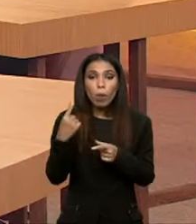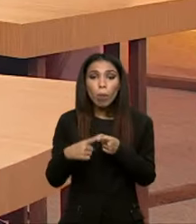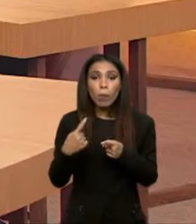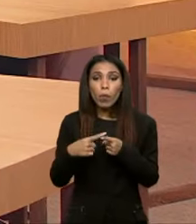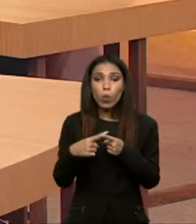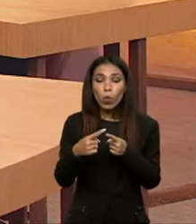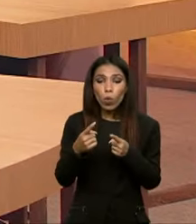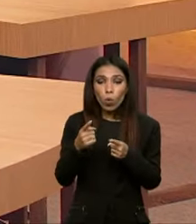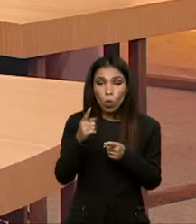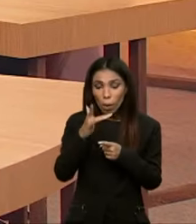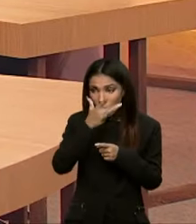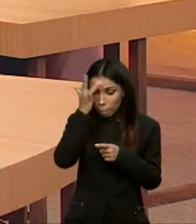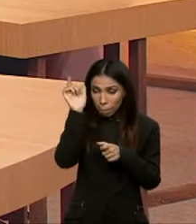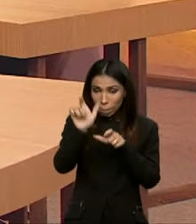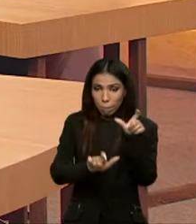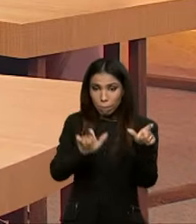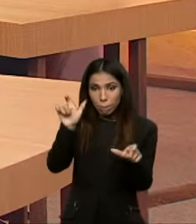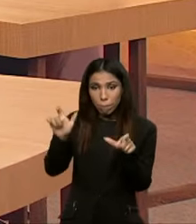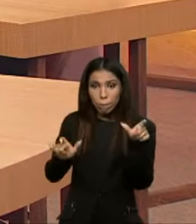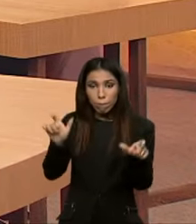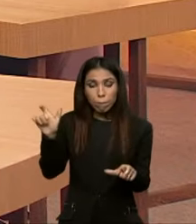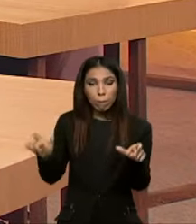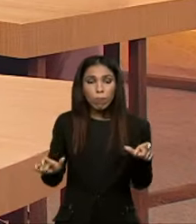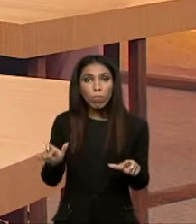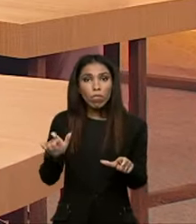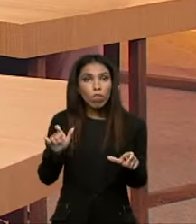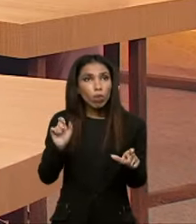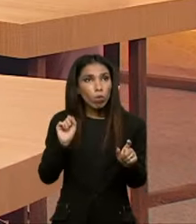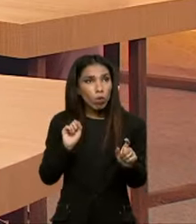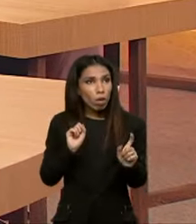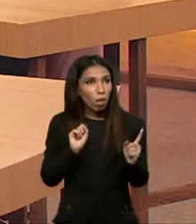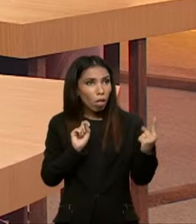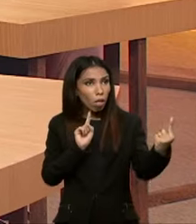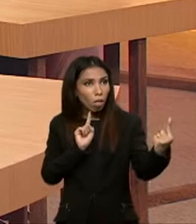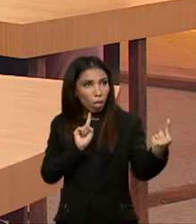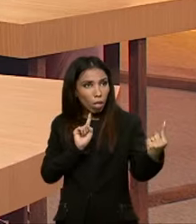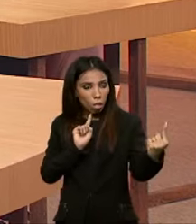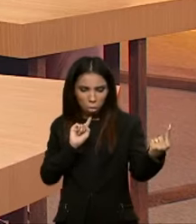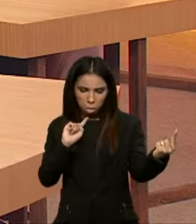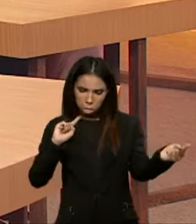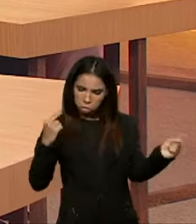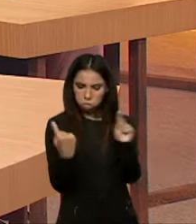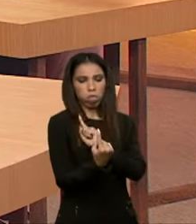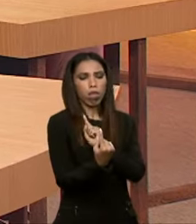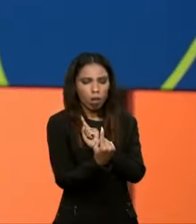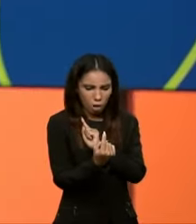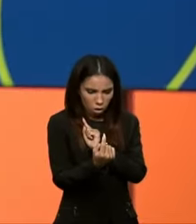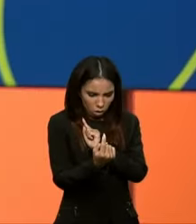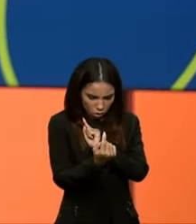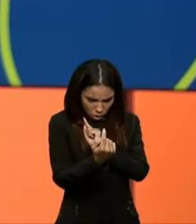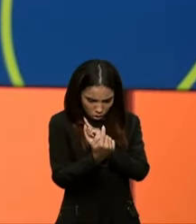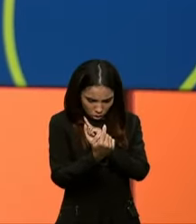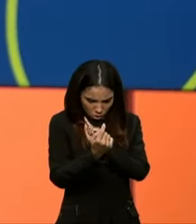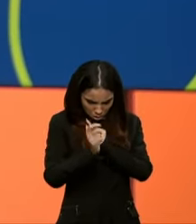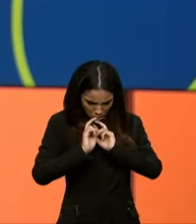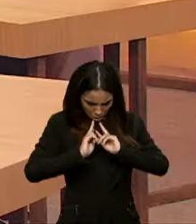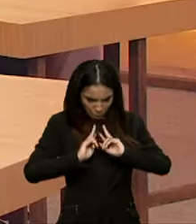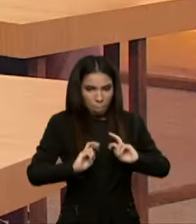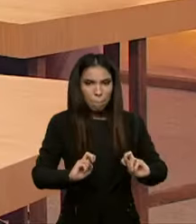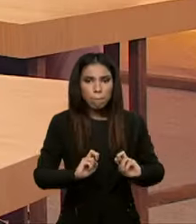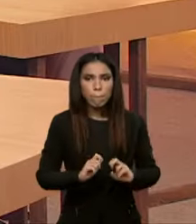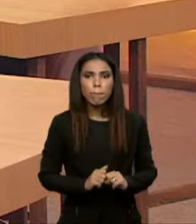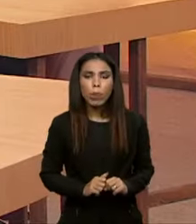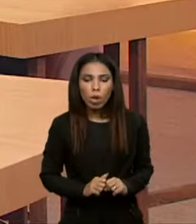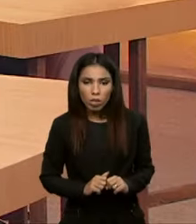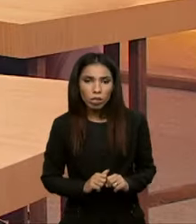forma do público, da audiência, se enxergar, se ver e descobrir que ela existe e descobrir quem ela é, por meio desse